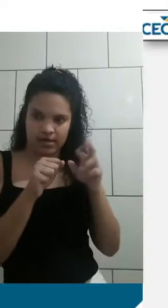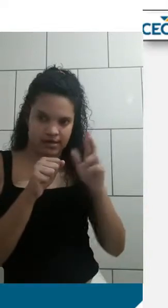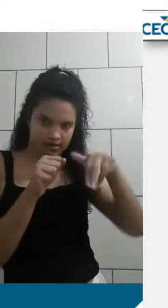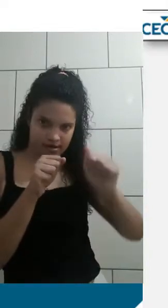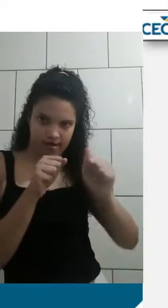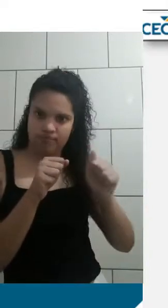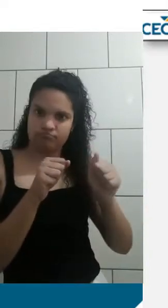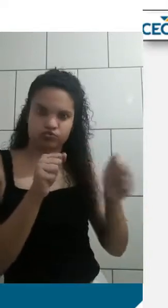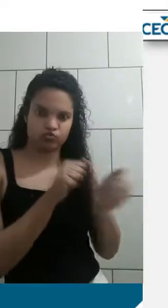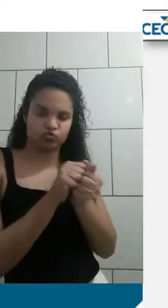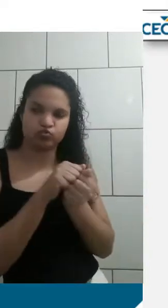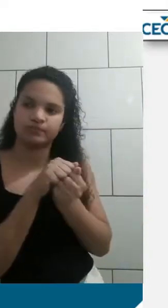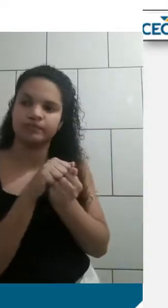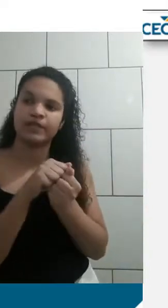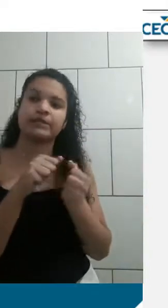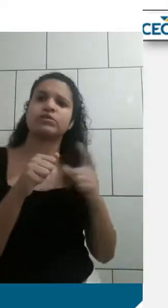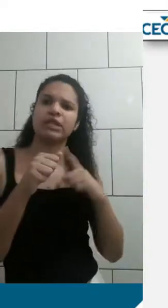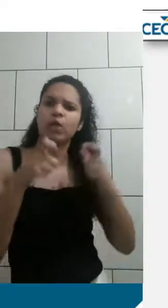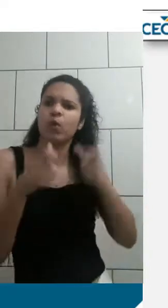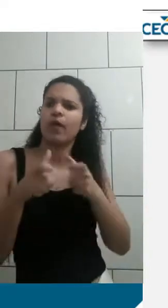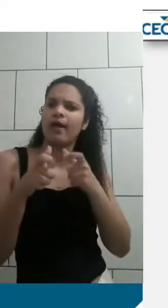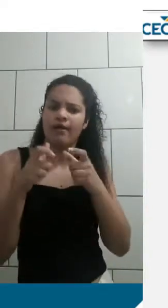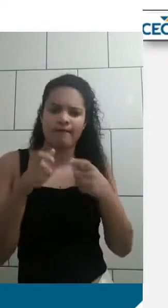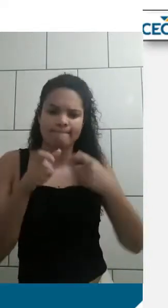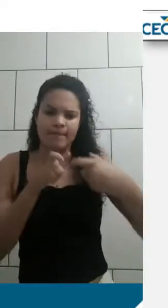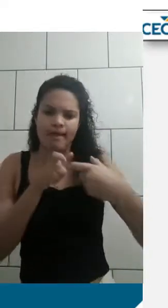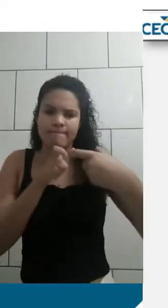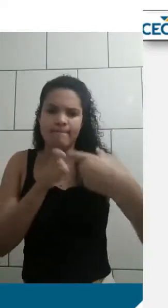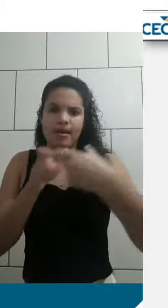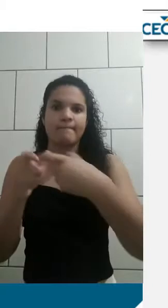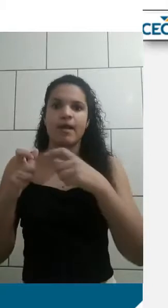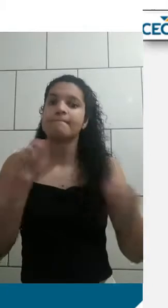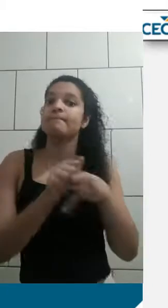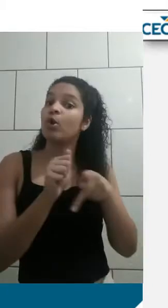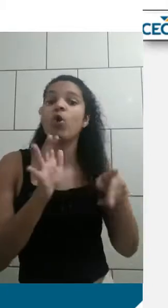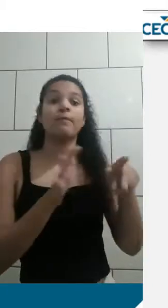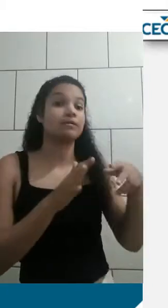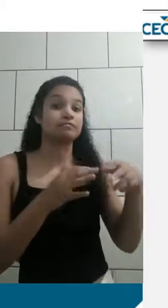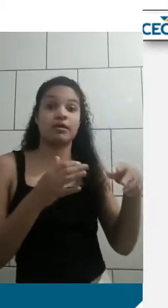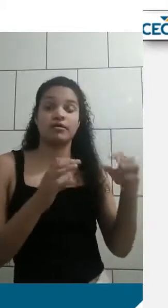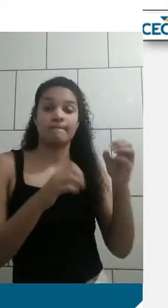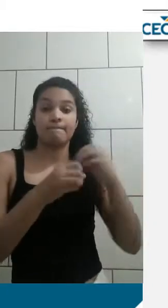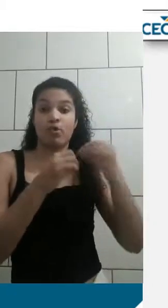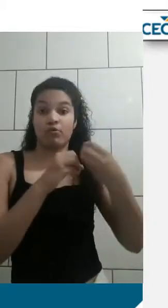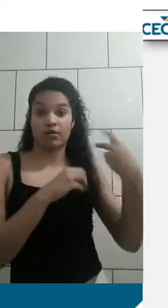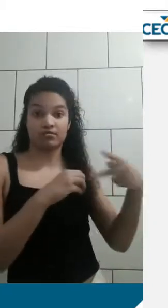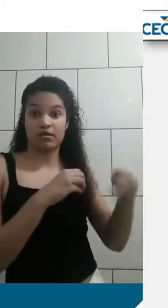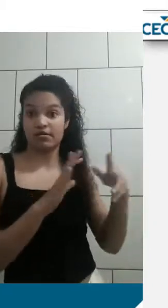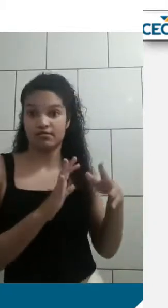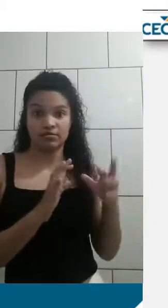estrutura dos ribossomos, existem locais ou sítios para o acoplamento com a molécula de RNA mensageiro e